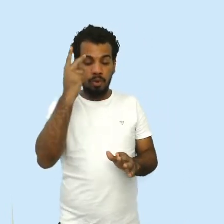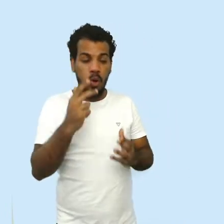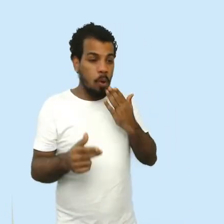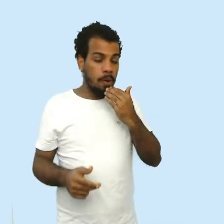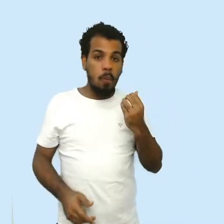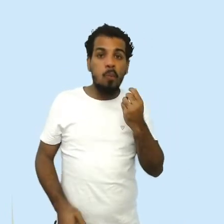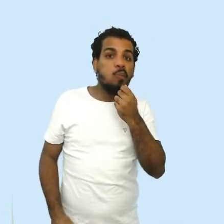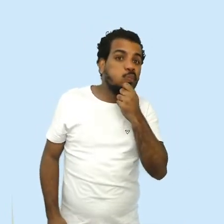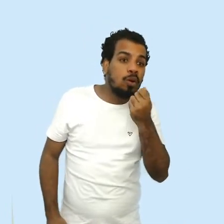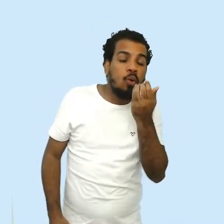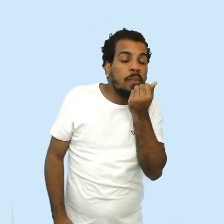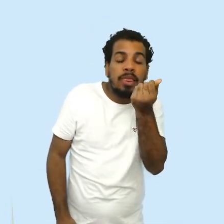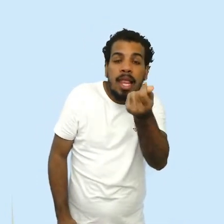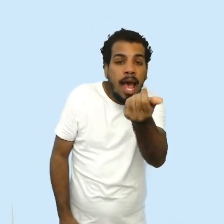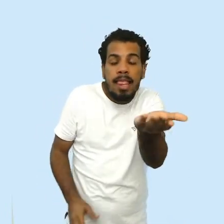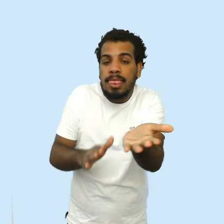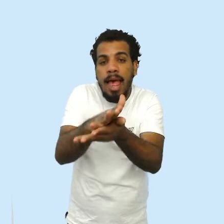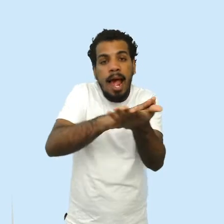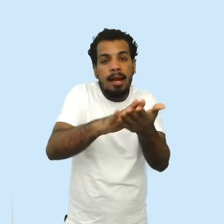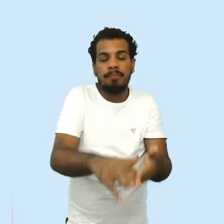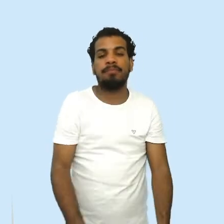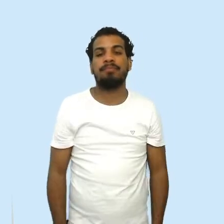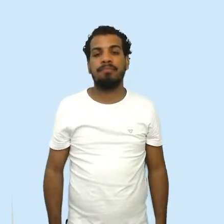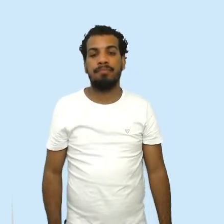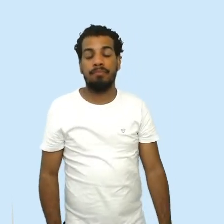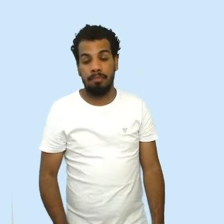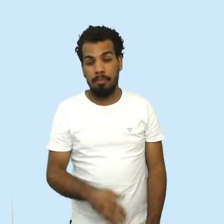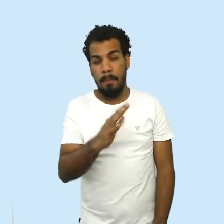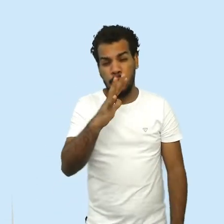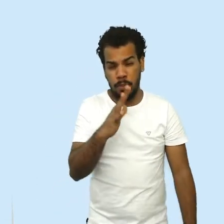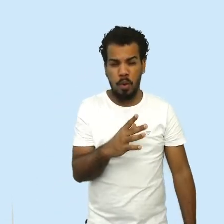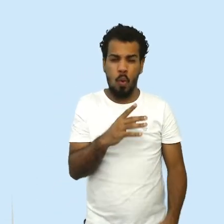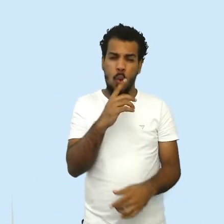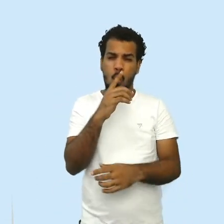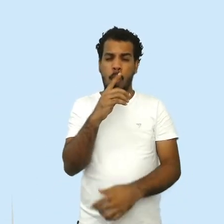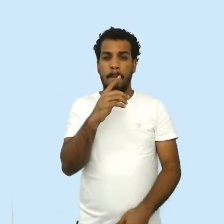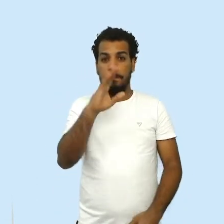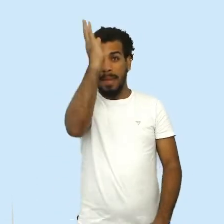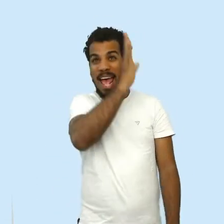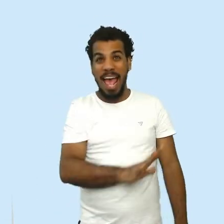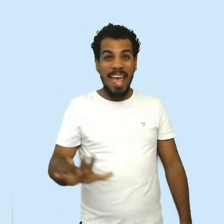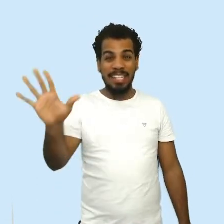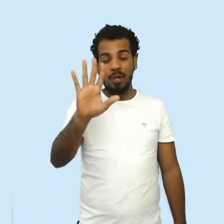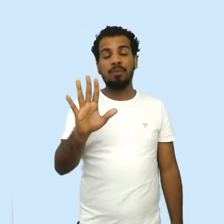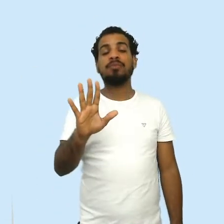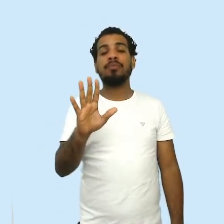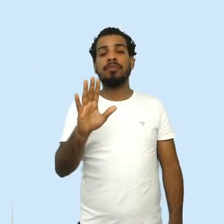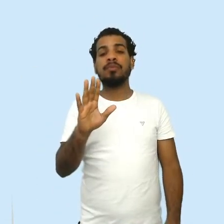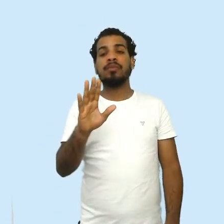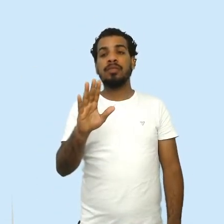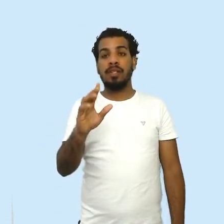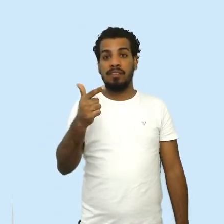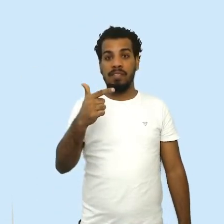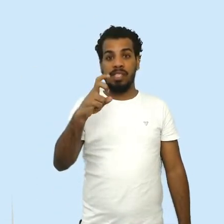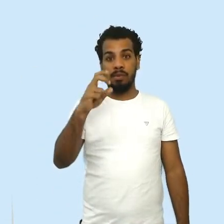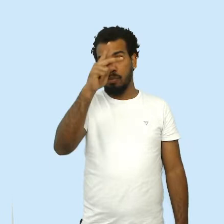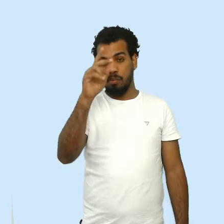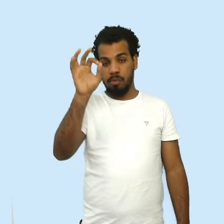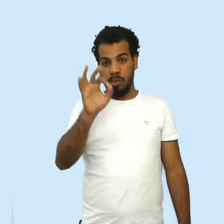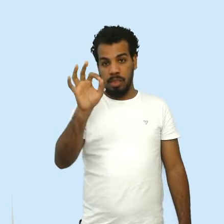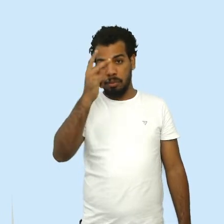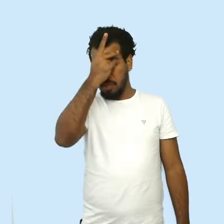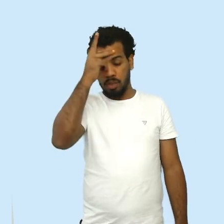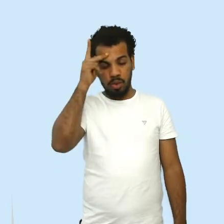últimas informações que chegam para a gente através da mídia, um quarto dos brasileiros, 25% dos